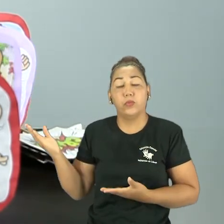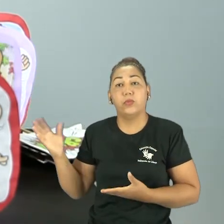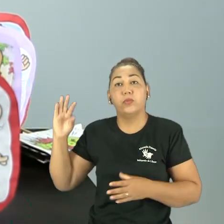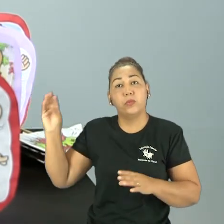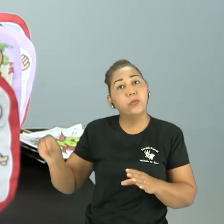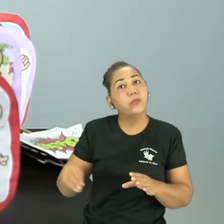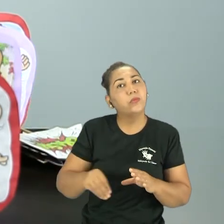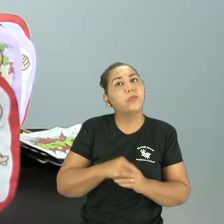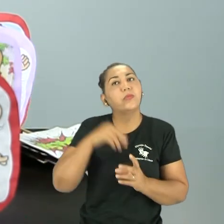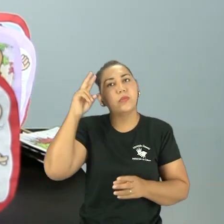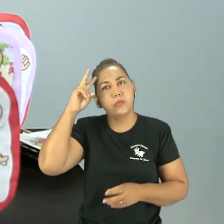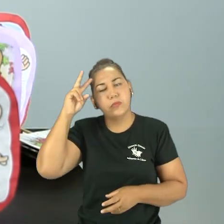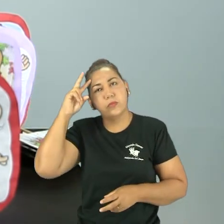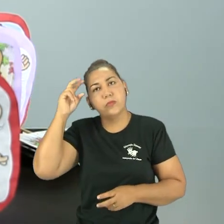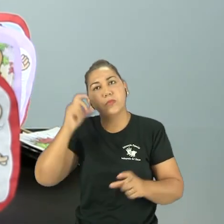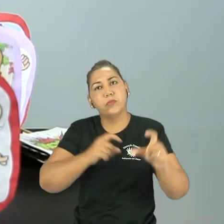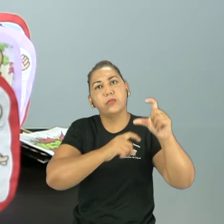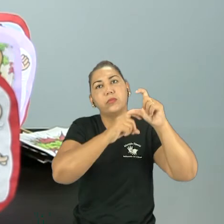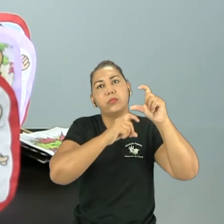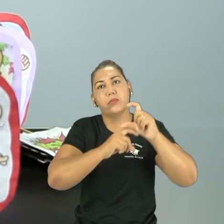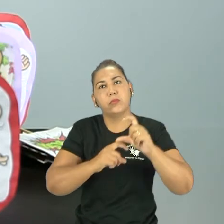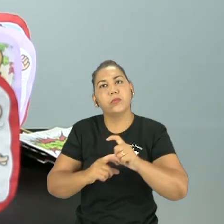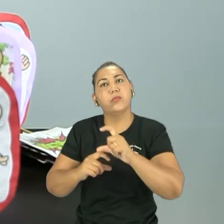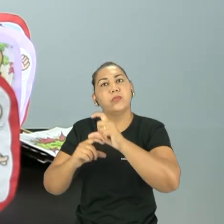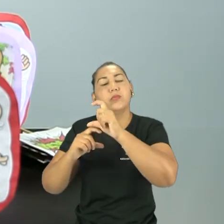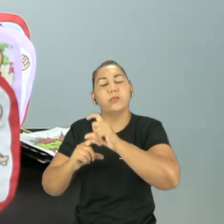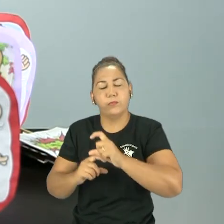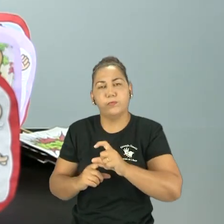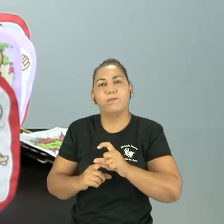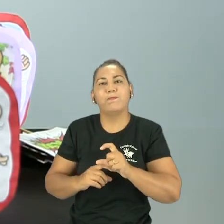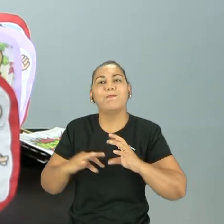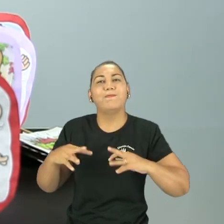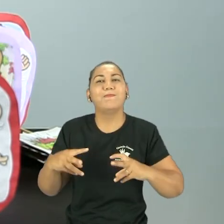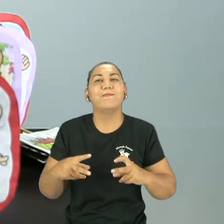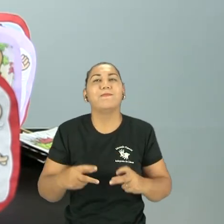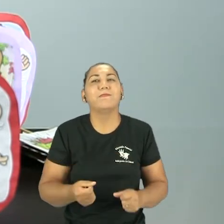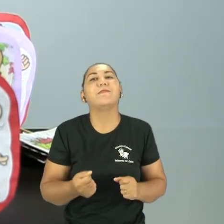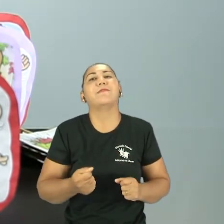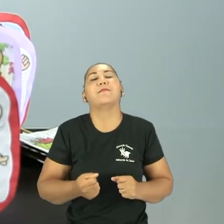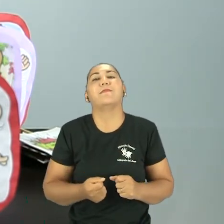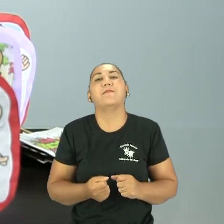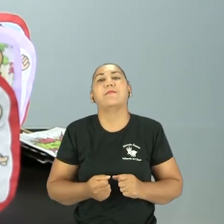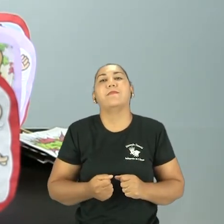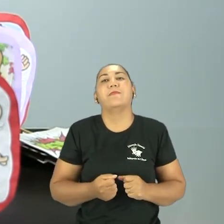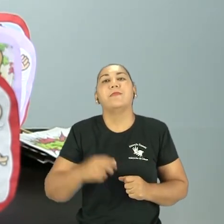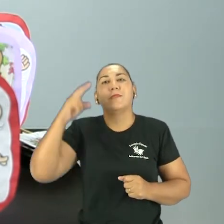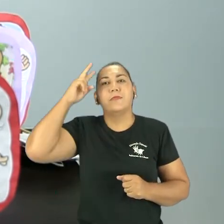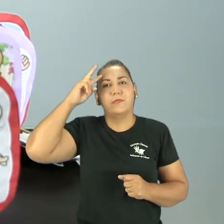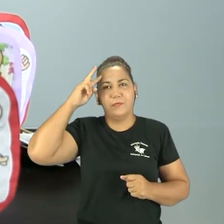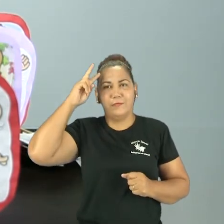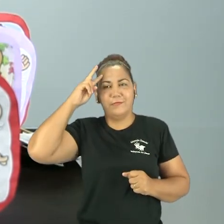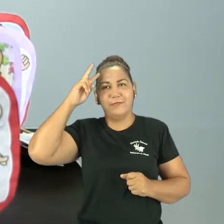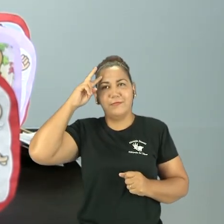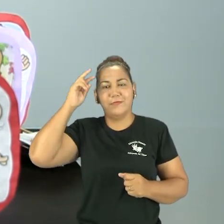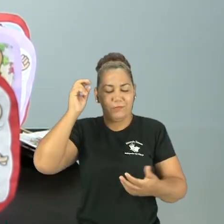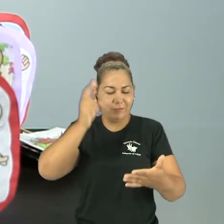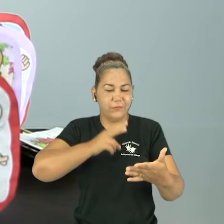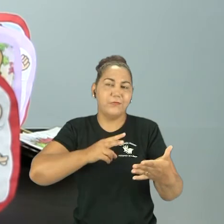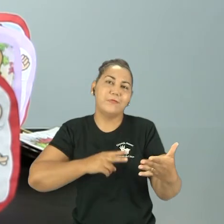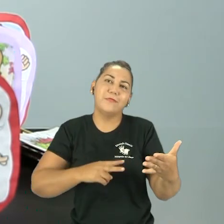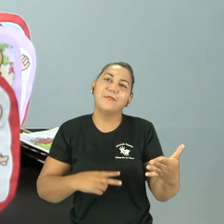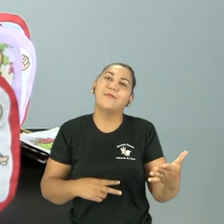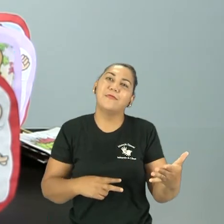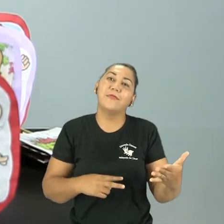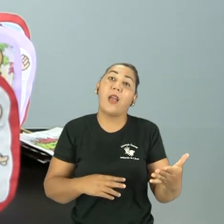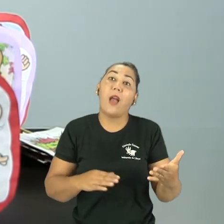da nossa história em quadrinhos, né? Tudo isso faz parte daquela historinha que a gente lê